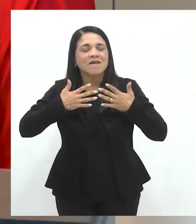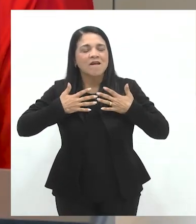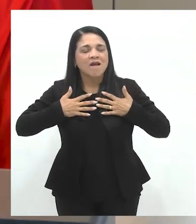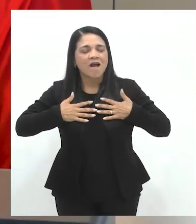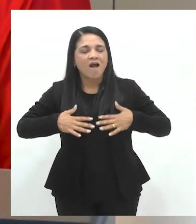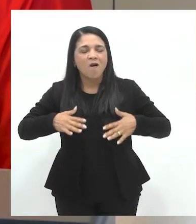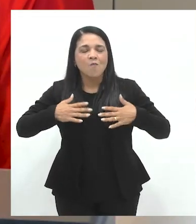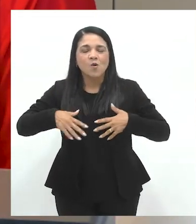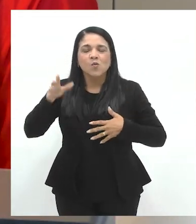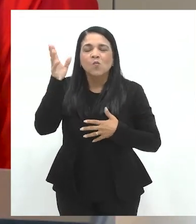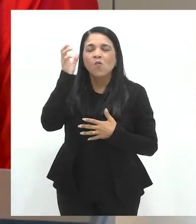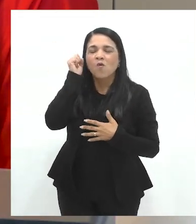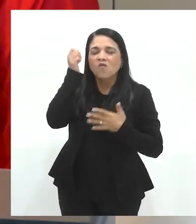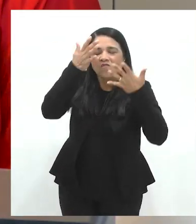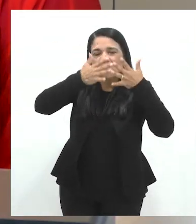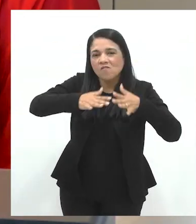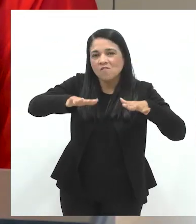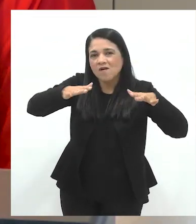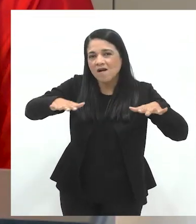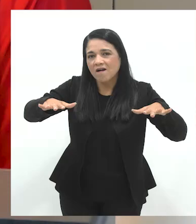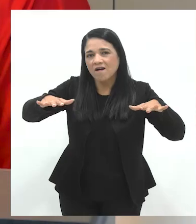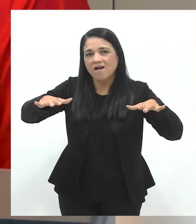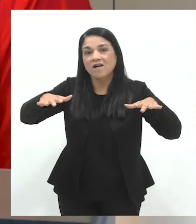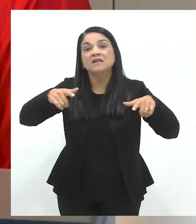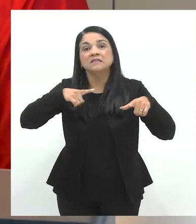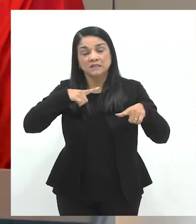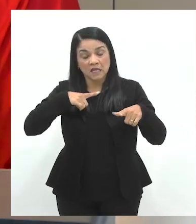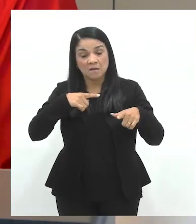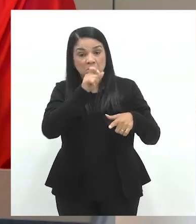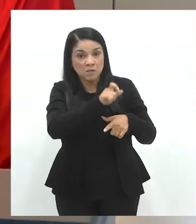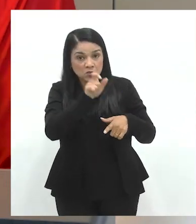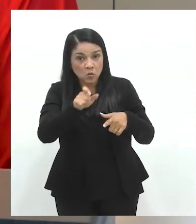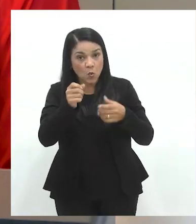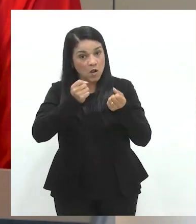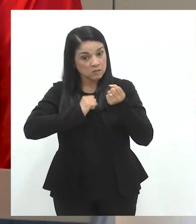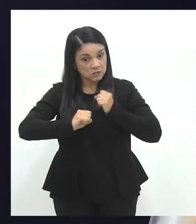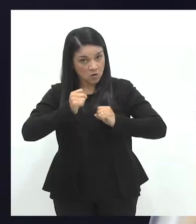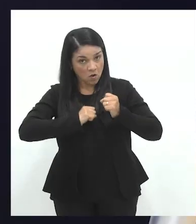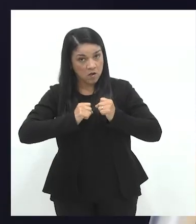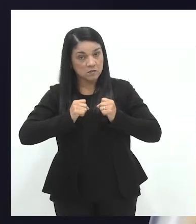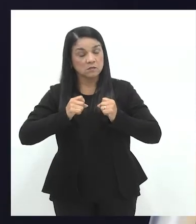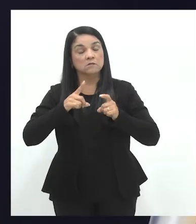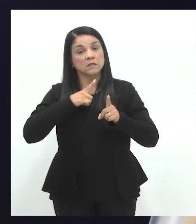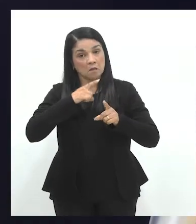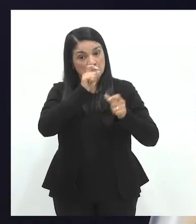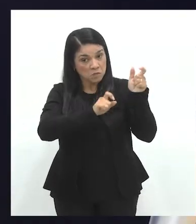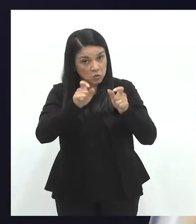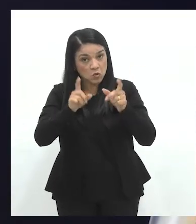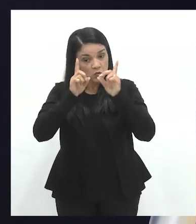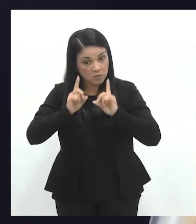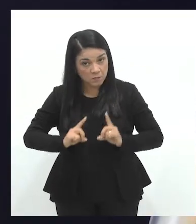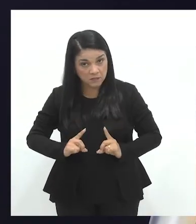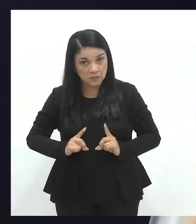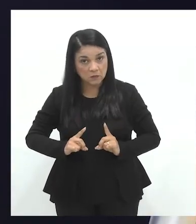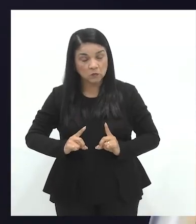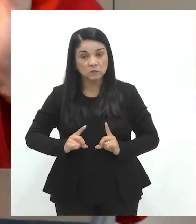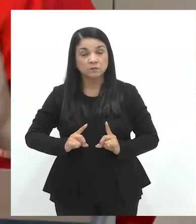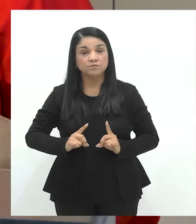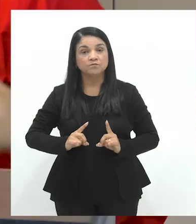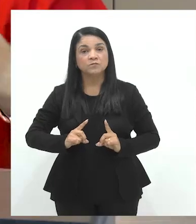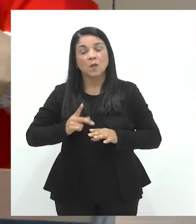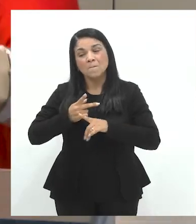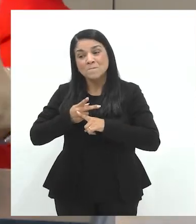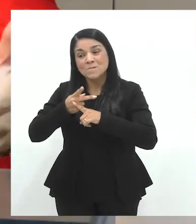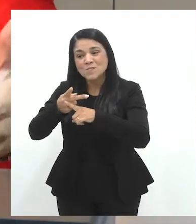muita calmaria, né? Que trata, por exemplo, de muita gente ansiosa, muita gente com depressão, né? Qualquer um dos